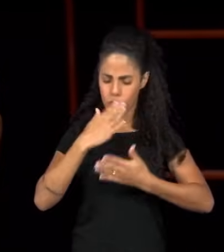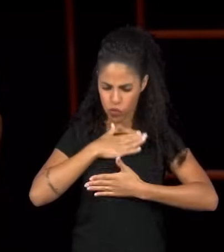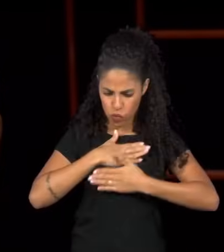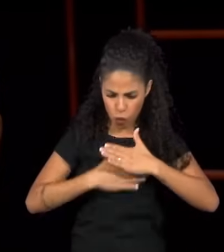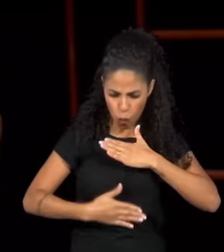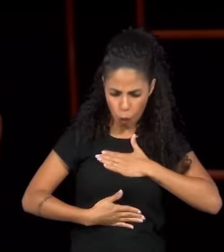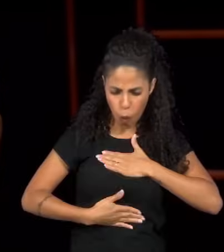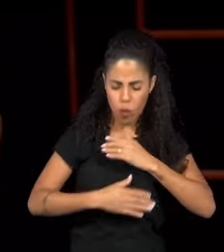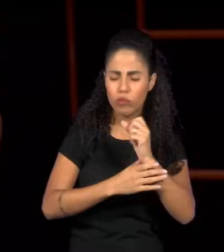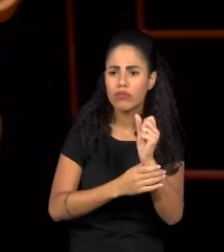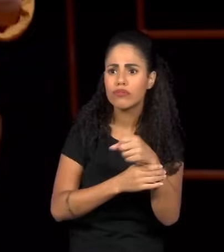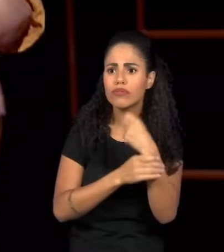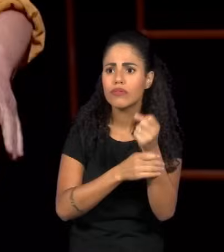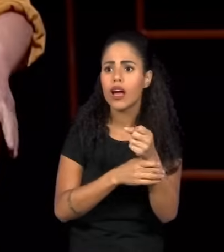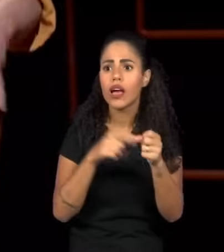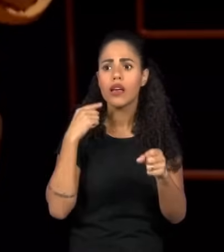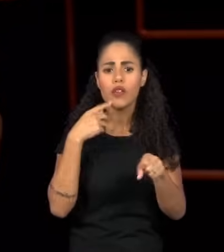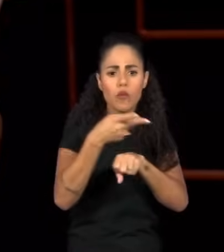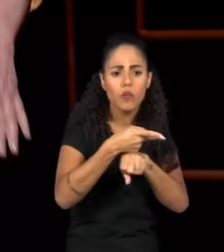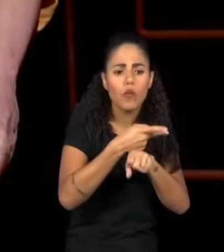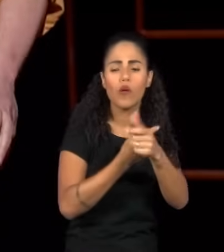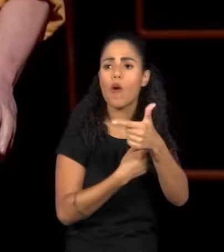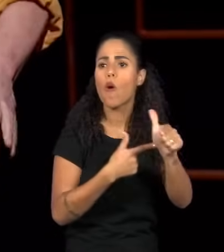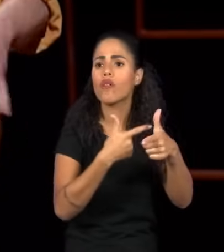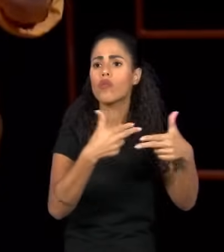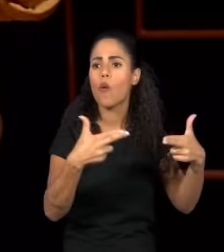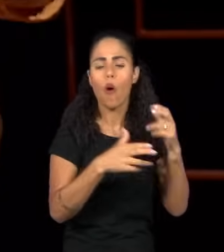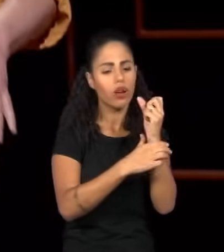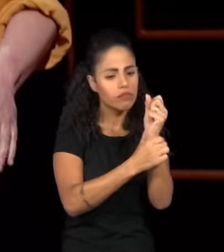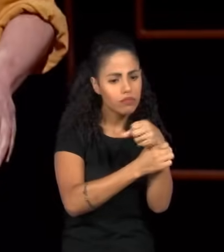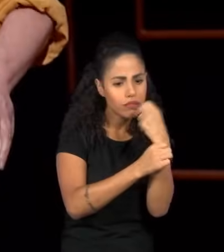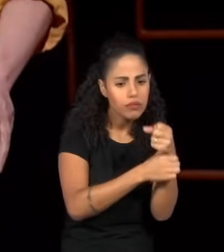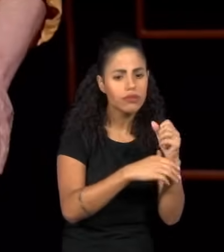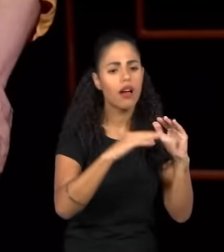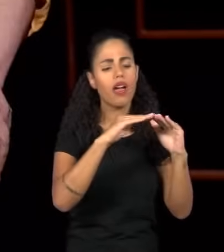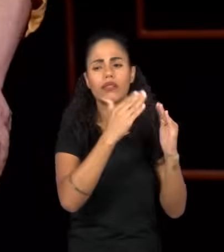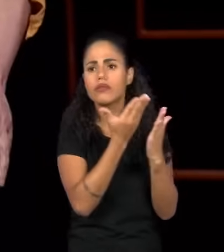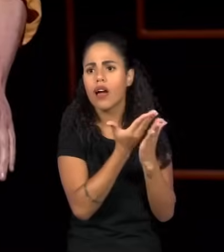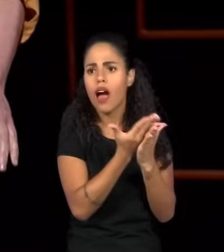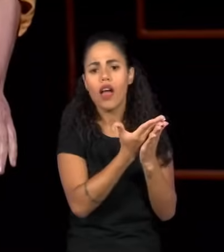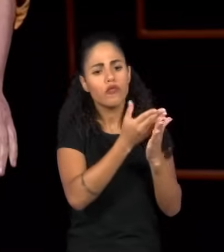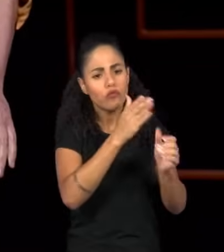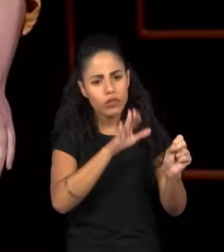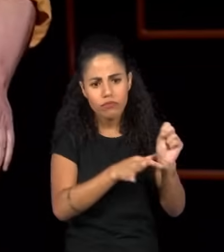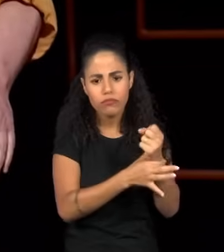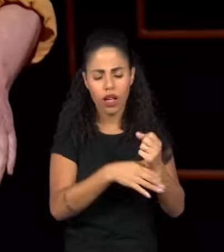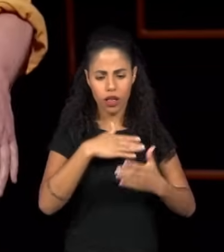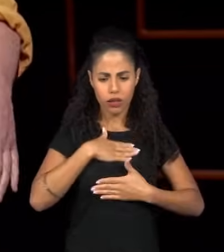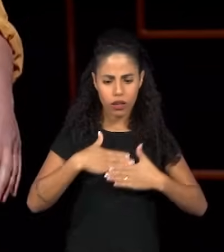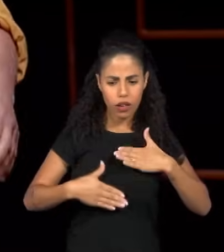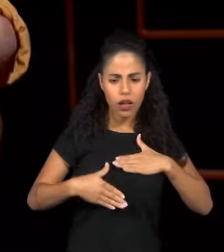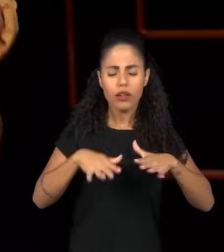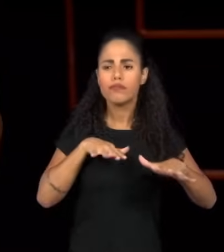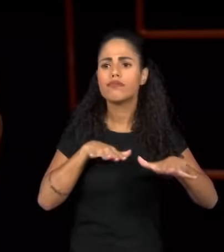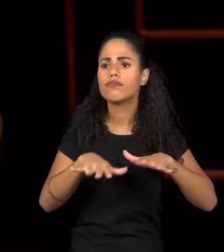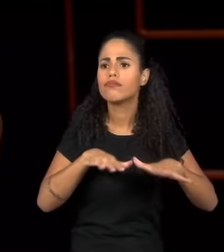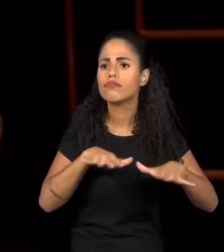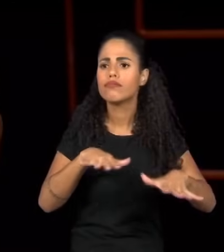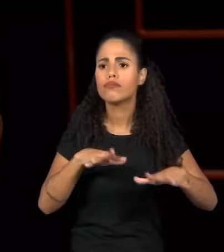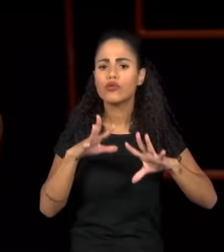e eu fui fazer escolas de fisioterapia, coordenação motora,